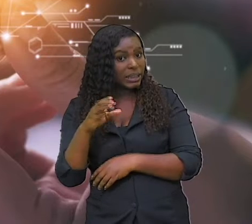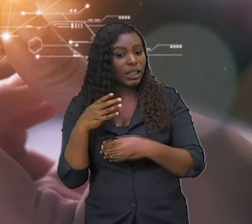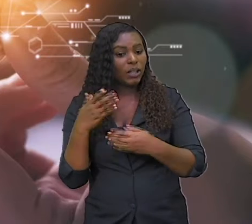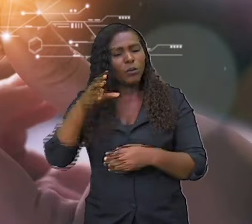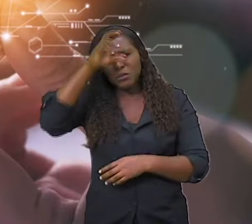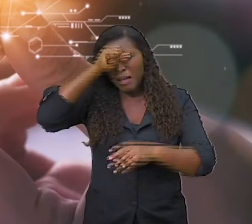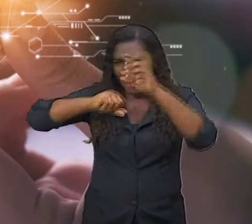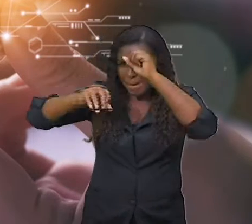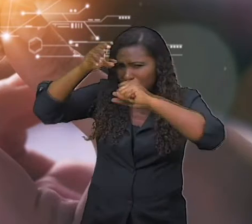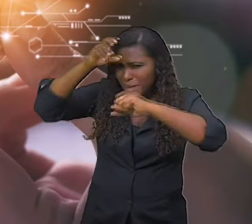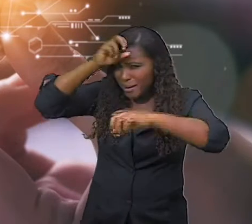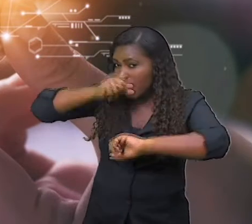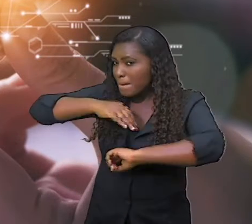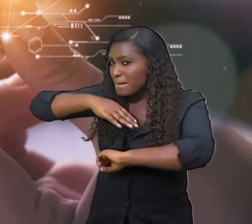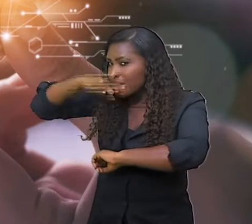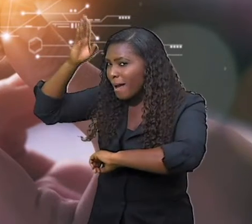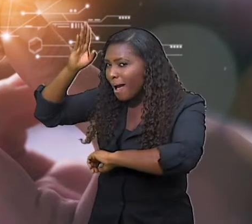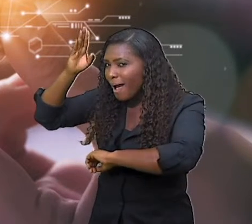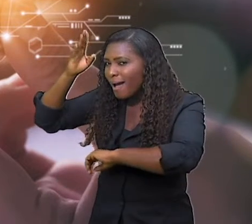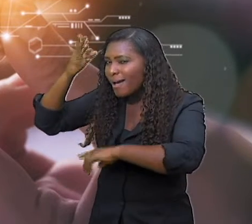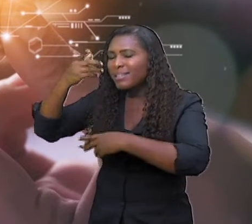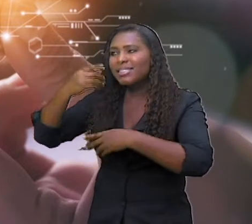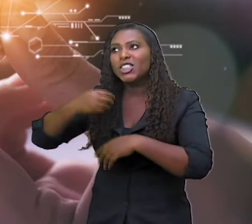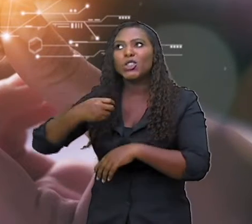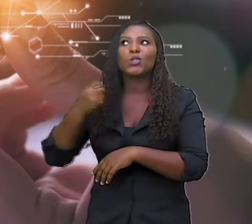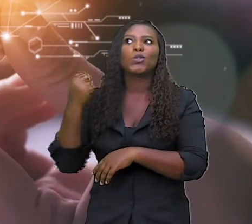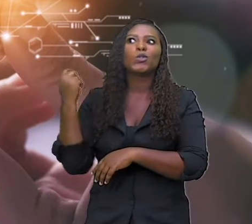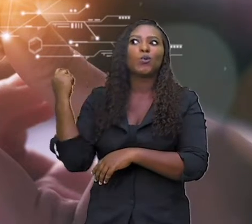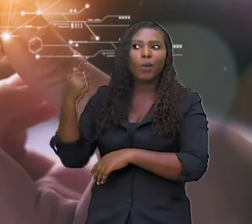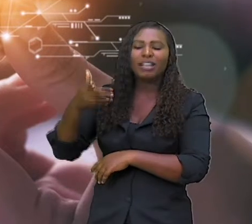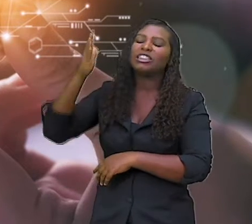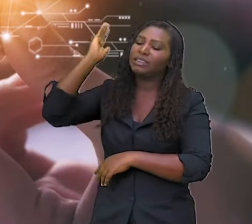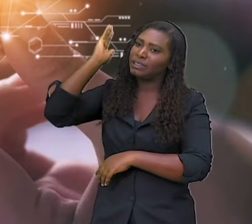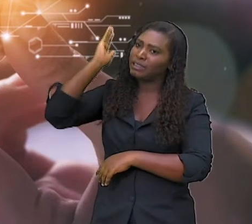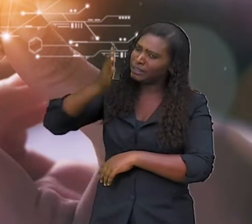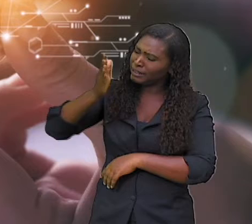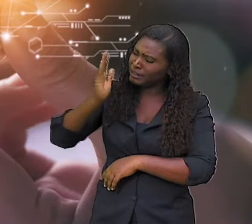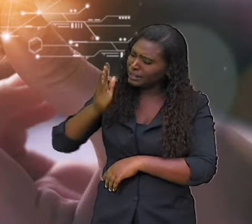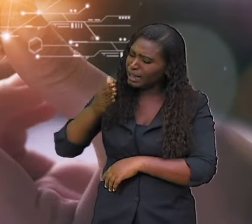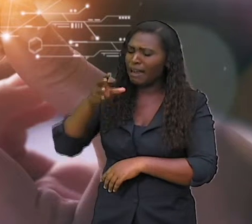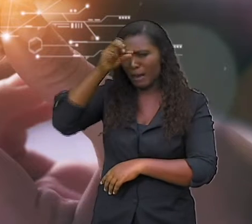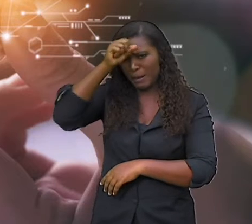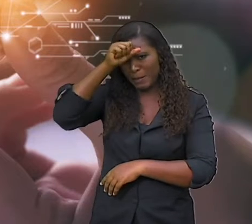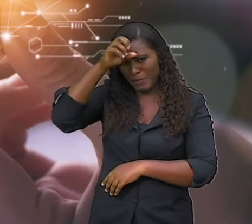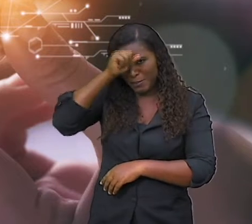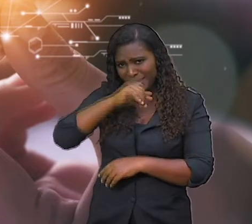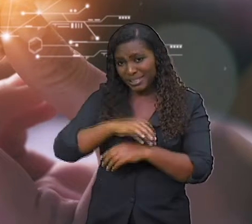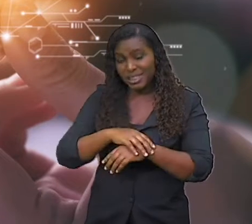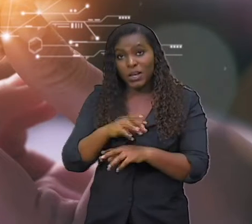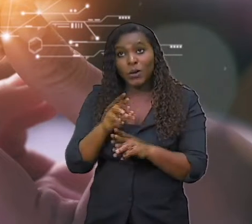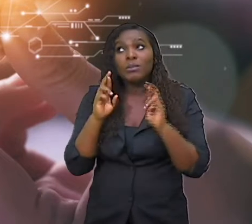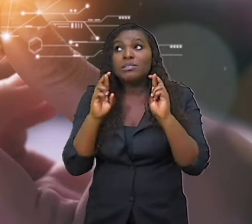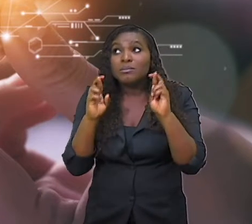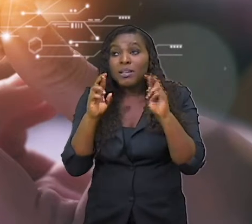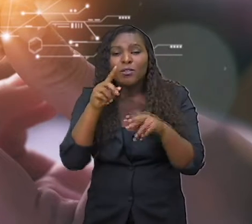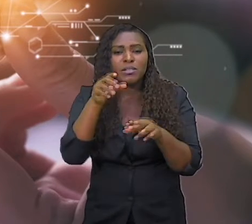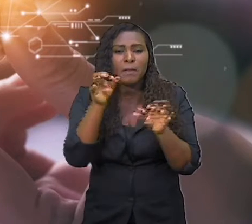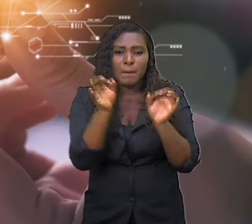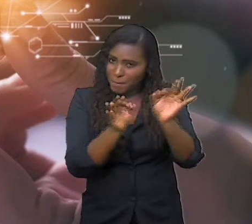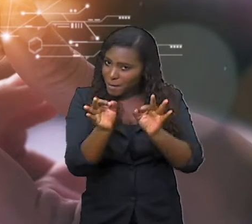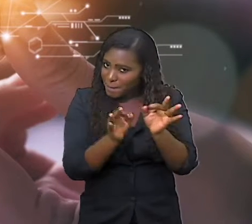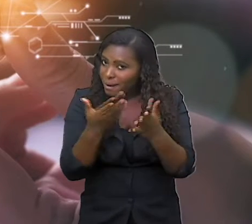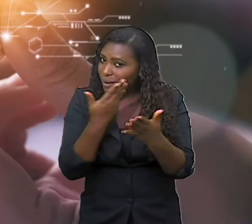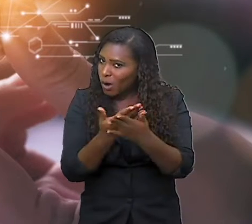mais do que a gente já vinha aprendendo. Espero que vocês estejam preparados para a nossa aula. Vamos